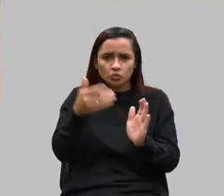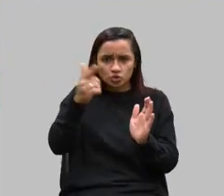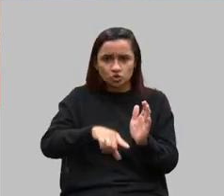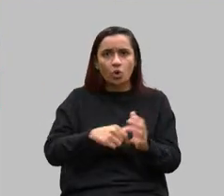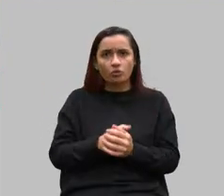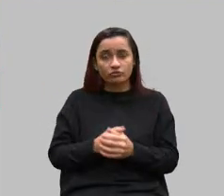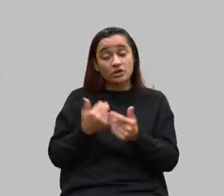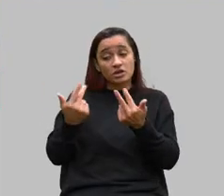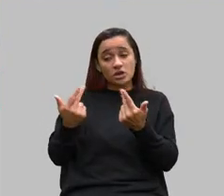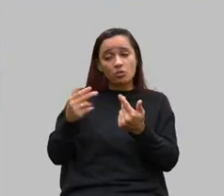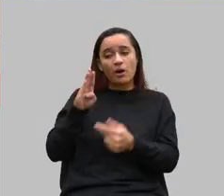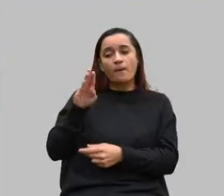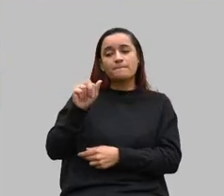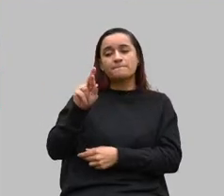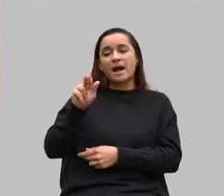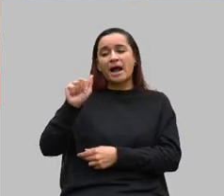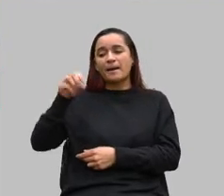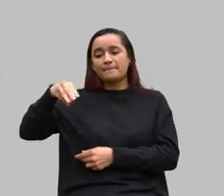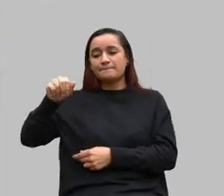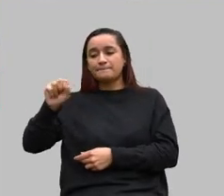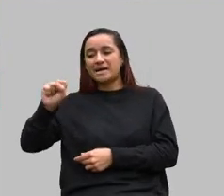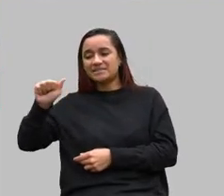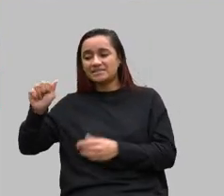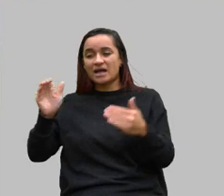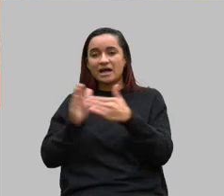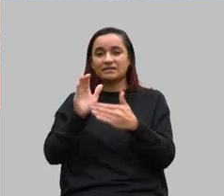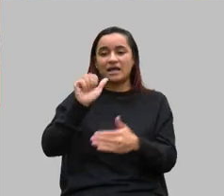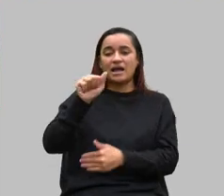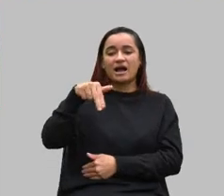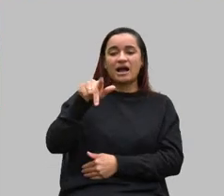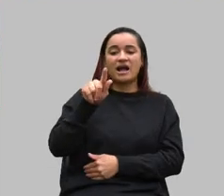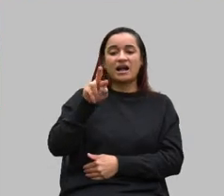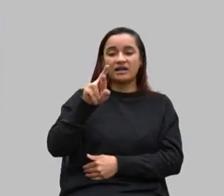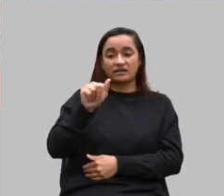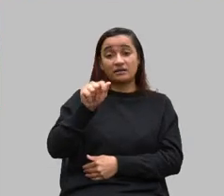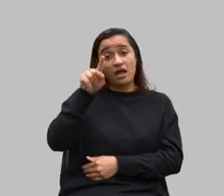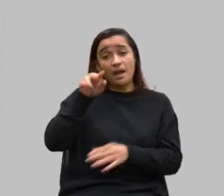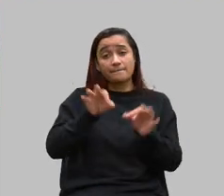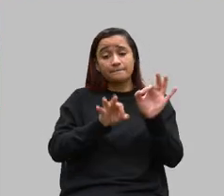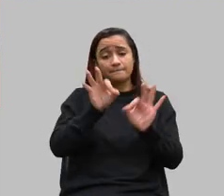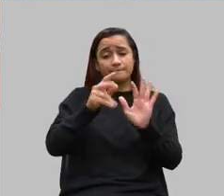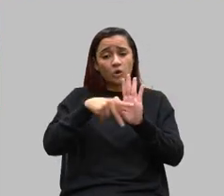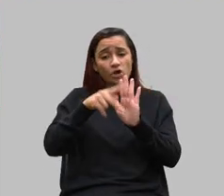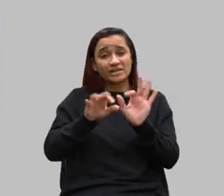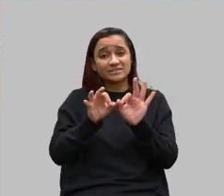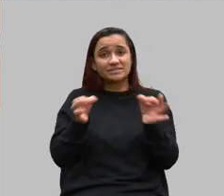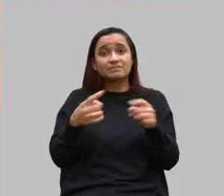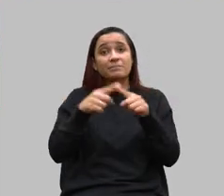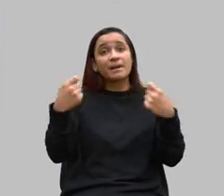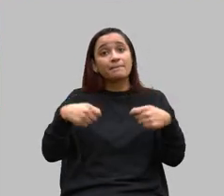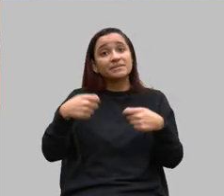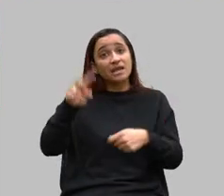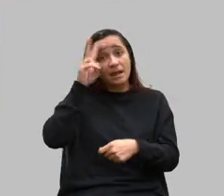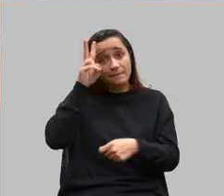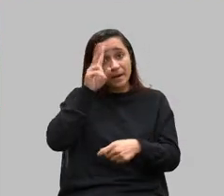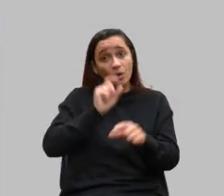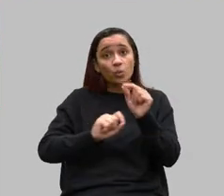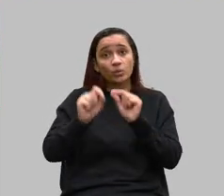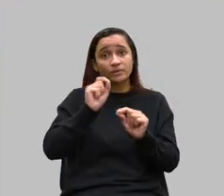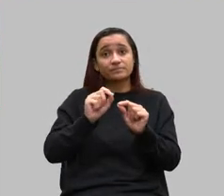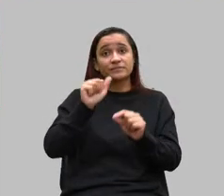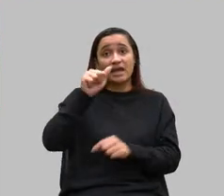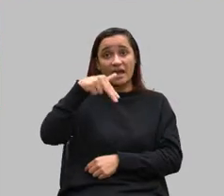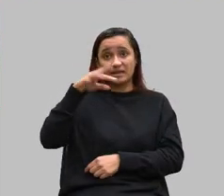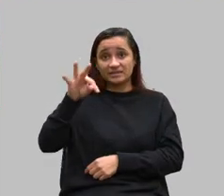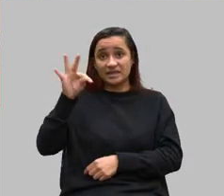não é e são projetos simples aonde e é preciso lembrar o seguinte a ntt